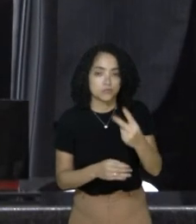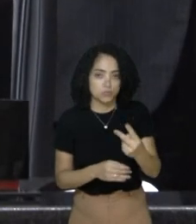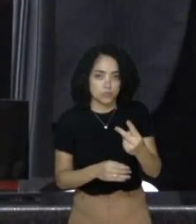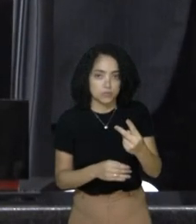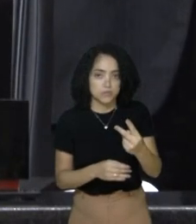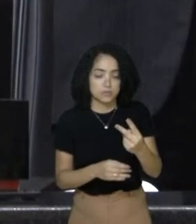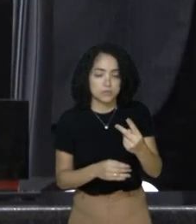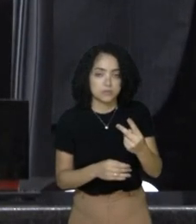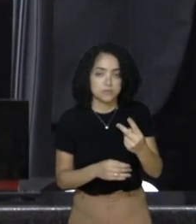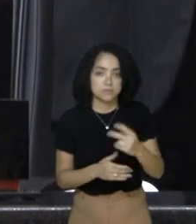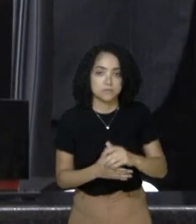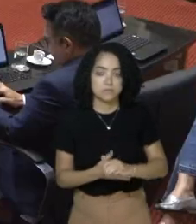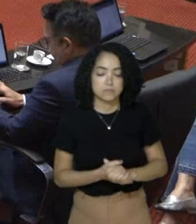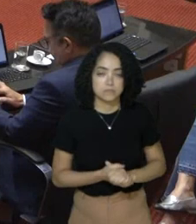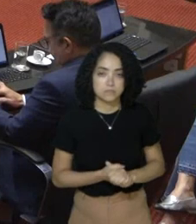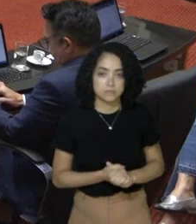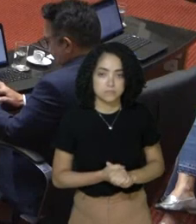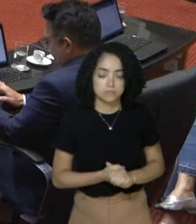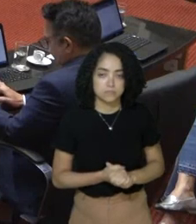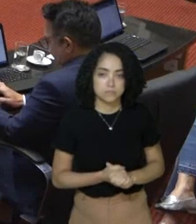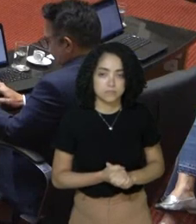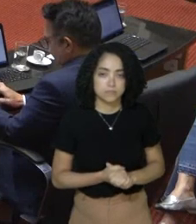são